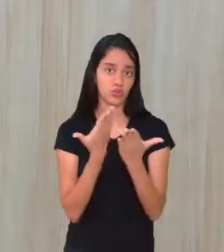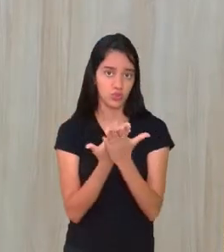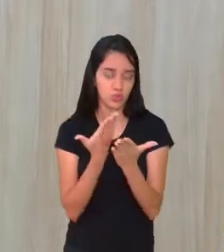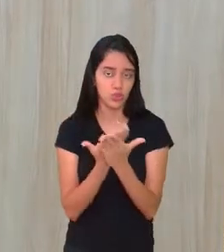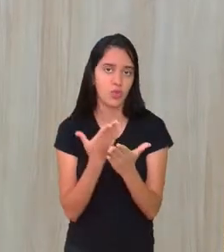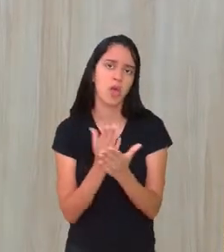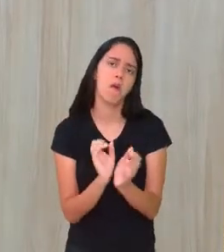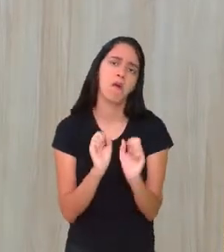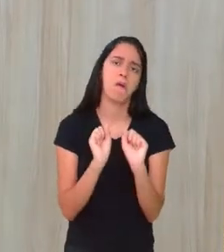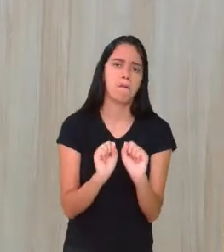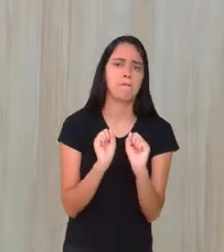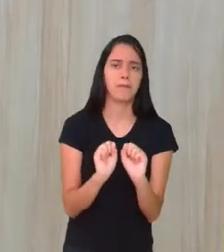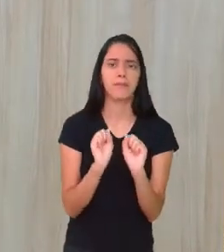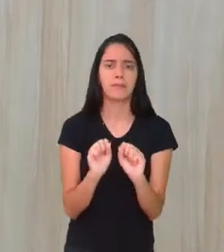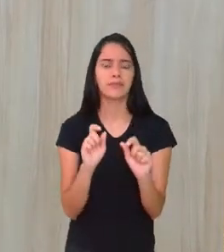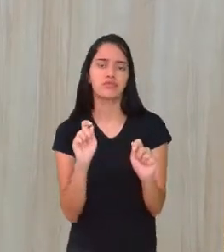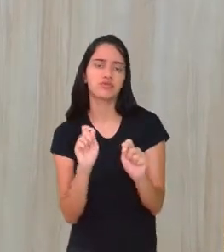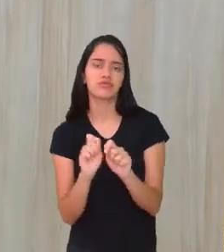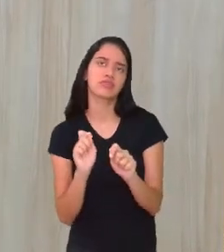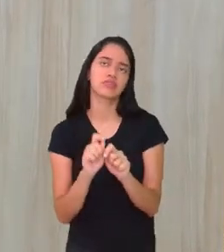pode fazer